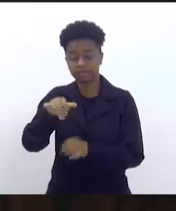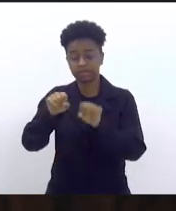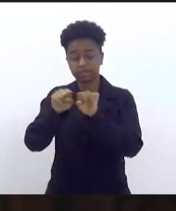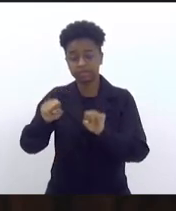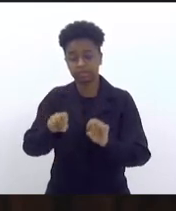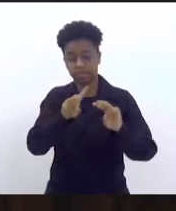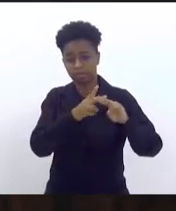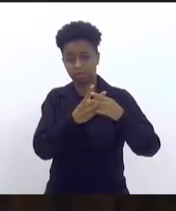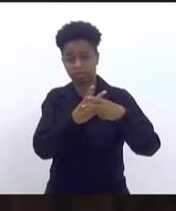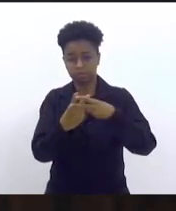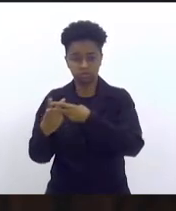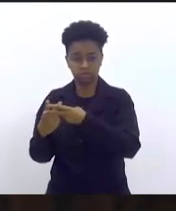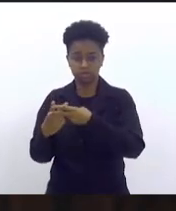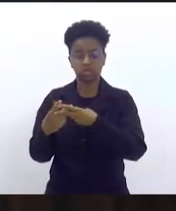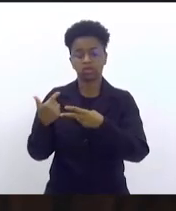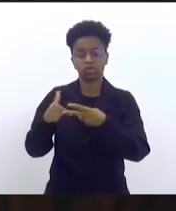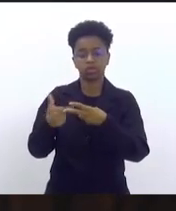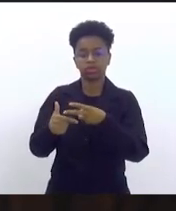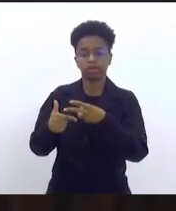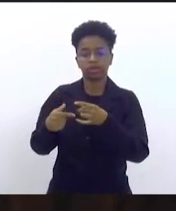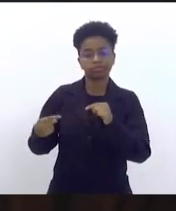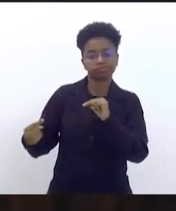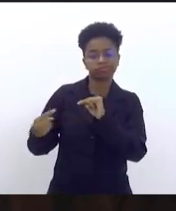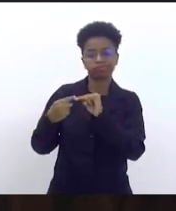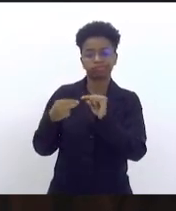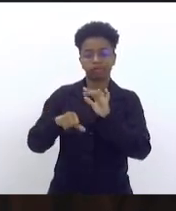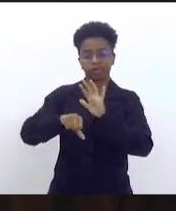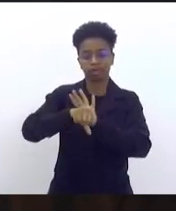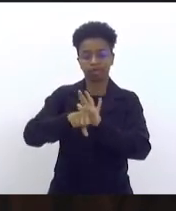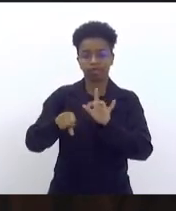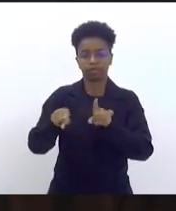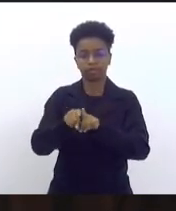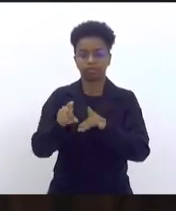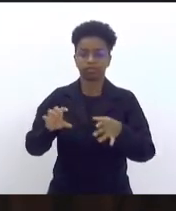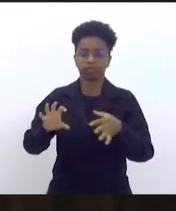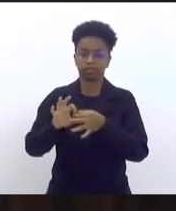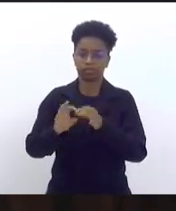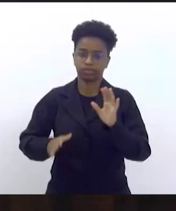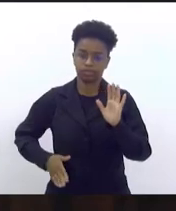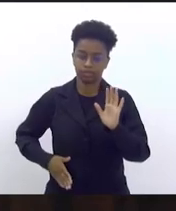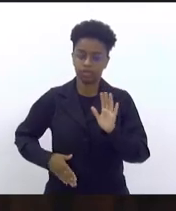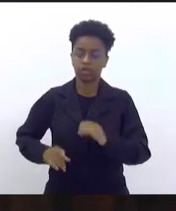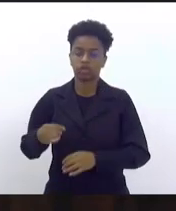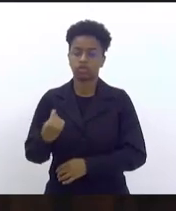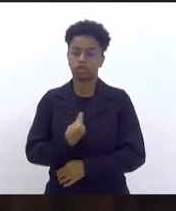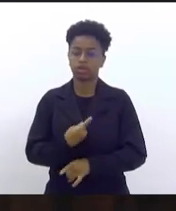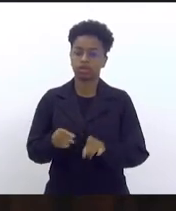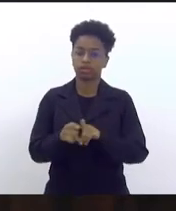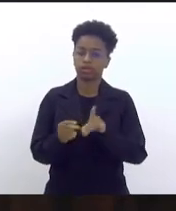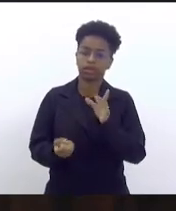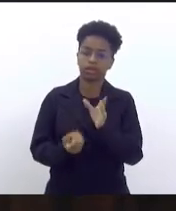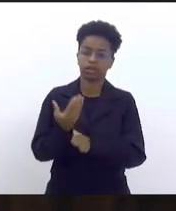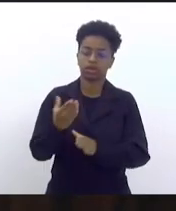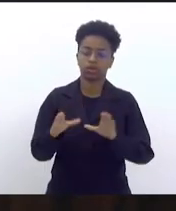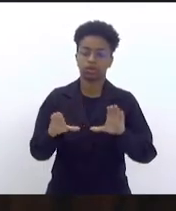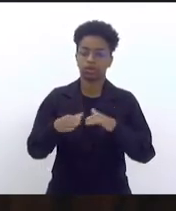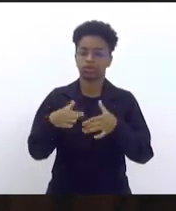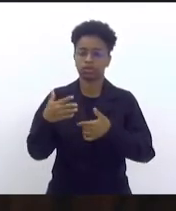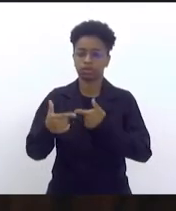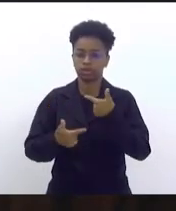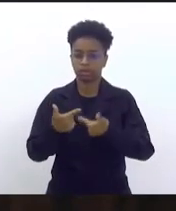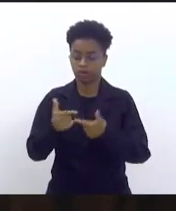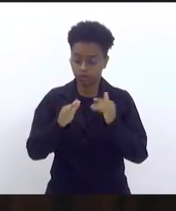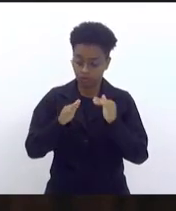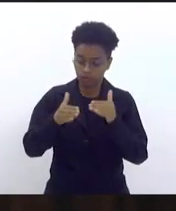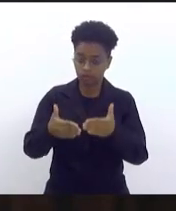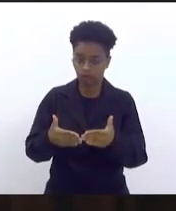um ambiente de compactação do crime um braço da bandidagem Estamos levantando ainda uma frente parlamentar destinada a humanização